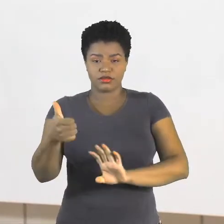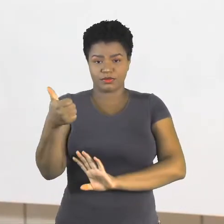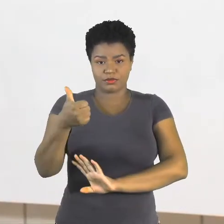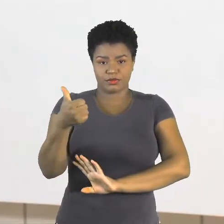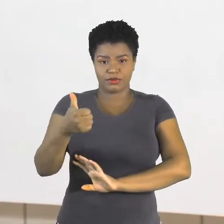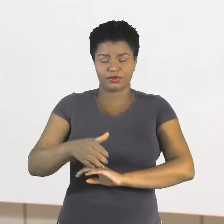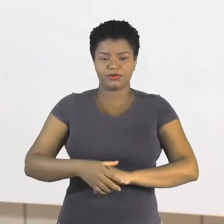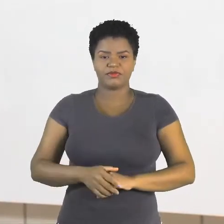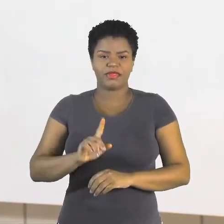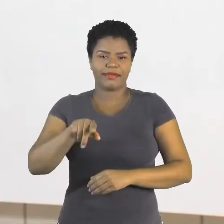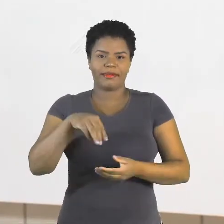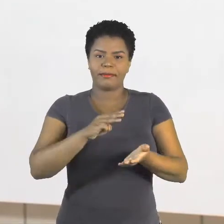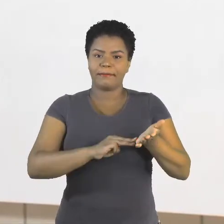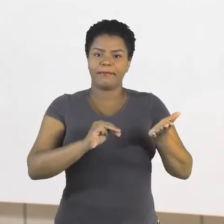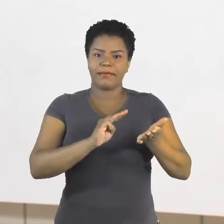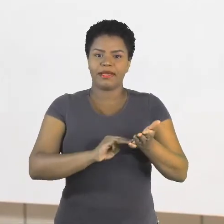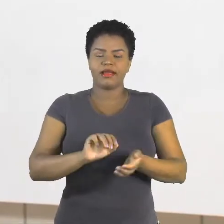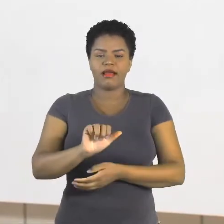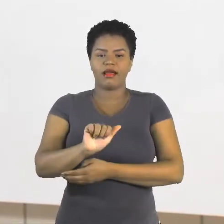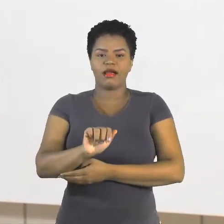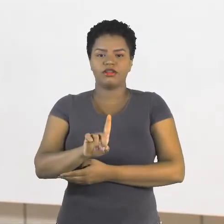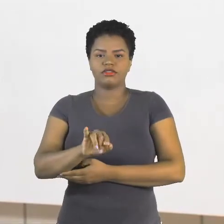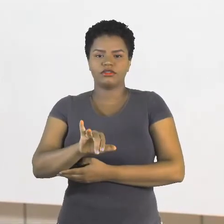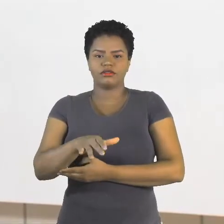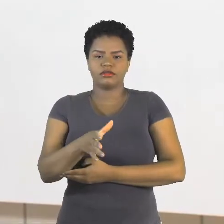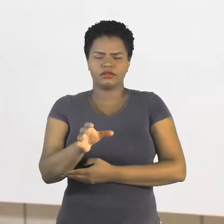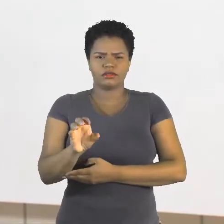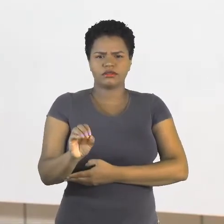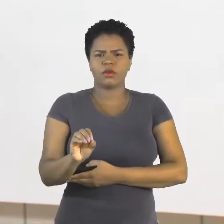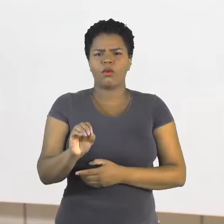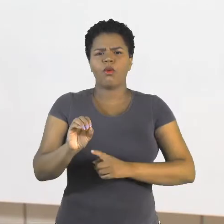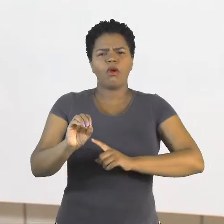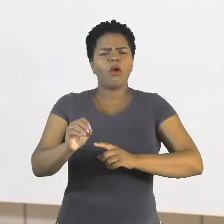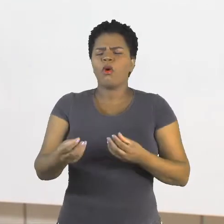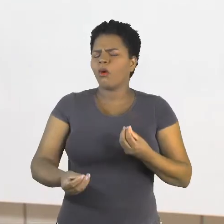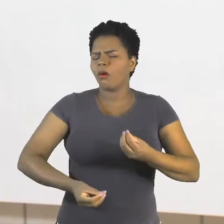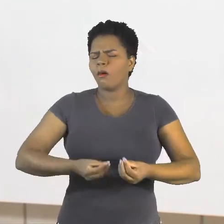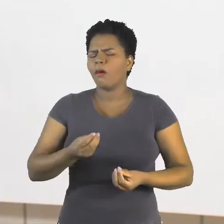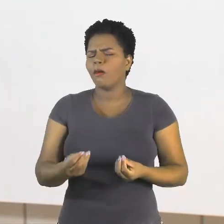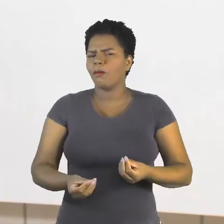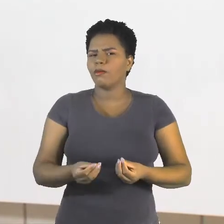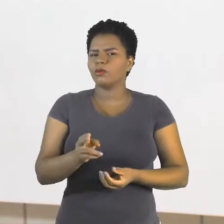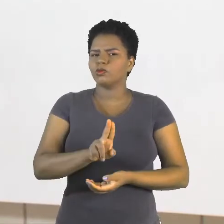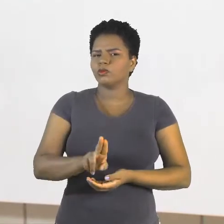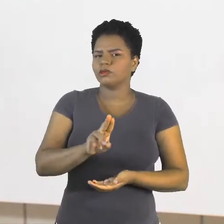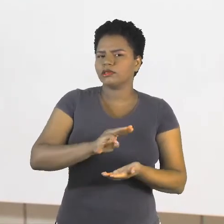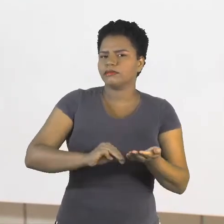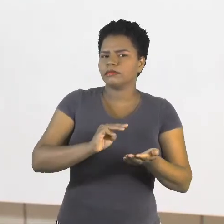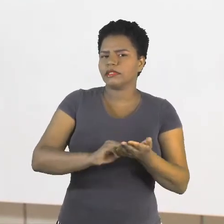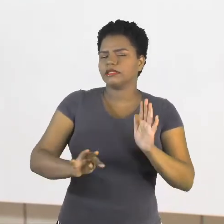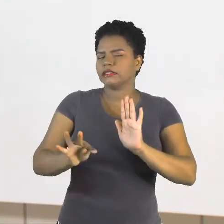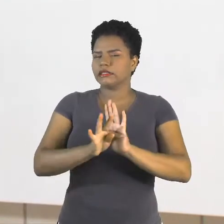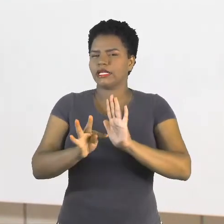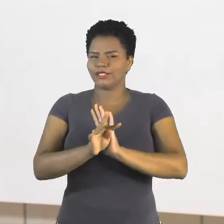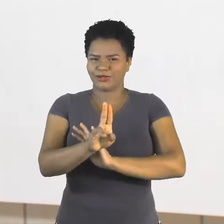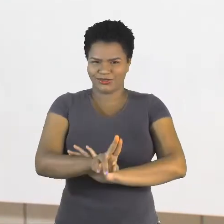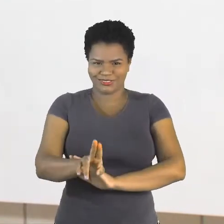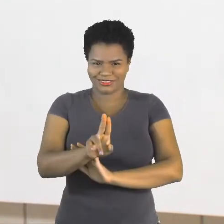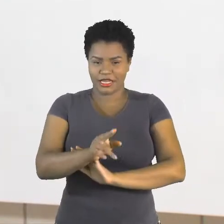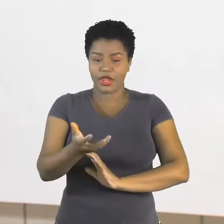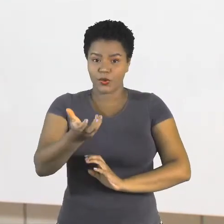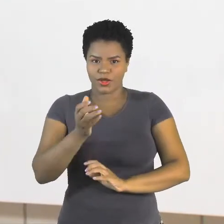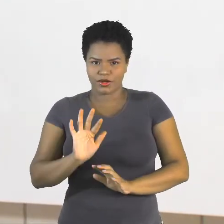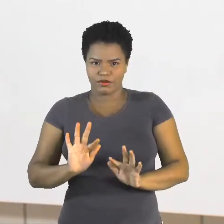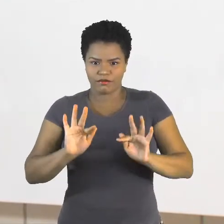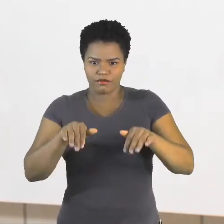que é o método da adição. Como será que a gente trabalha com esse método? Quais são as técnicas utilizadas? Eu quero que no final dessa